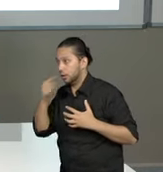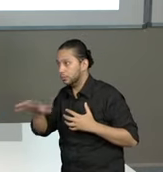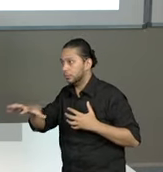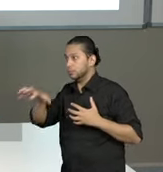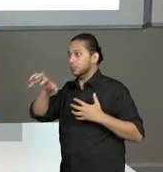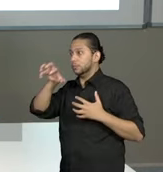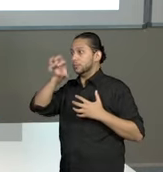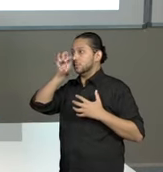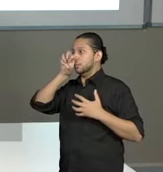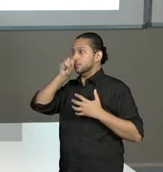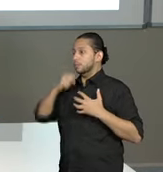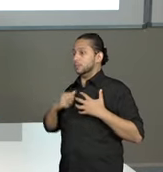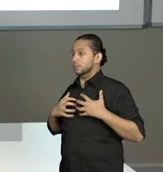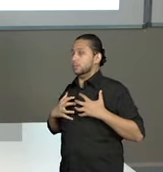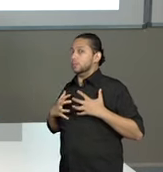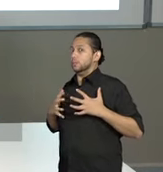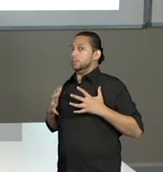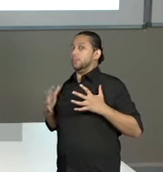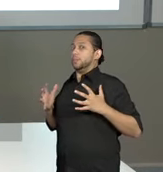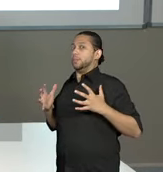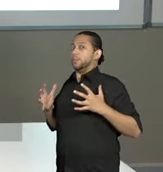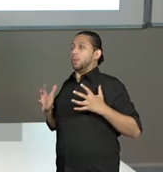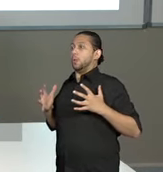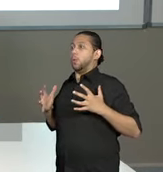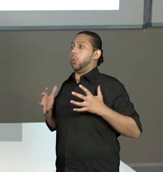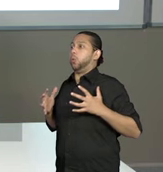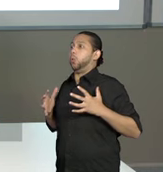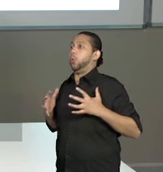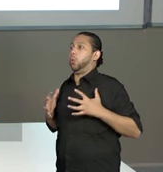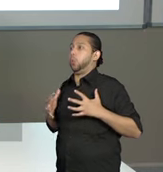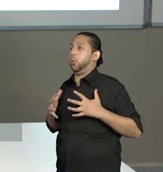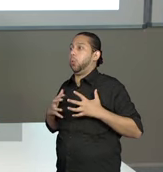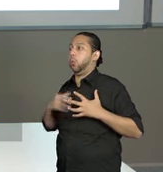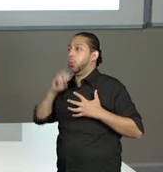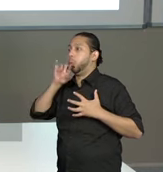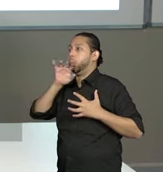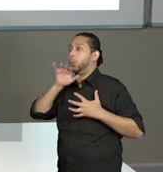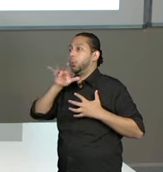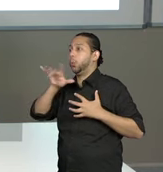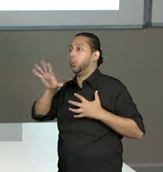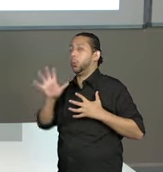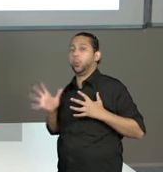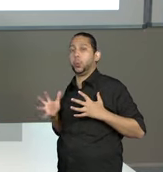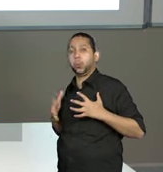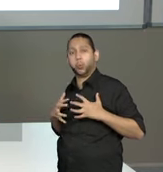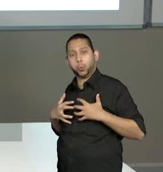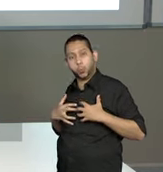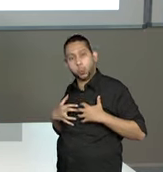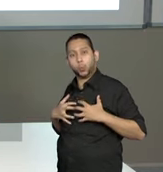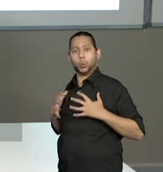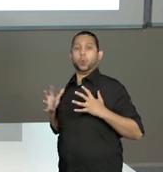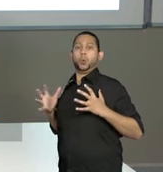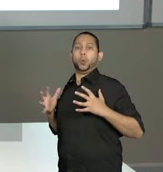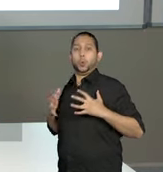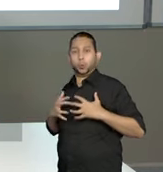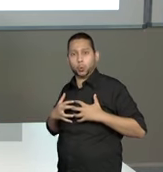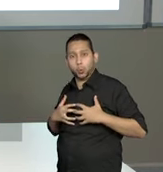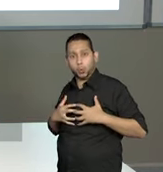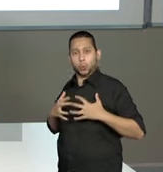contrai. É um movimento curto, mas importante. Se eu não tiver